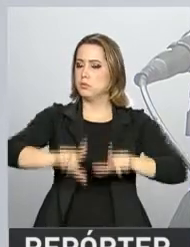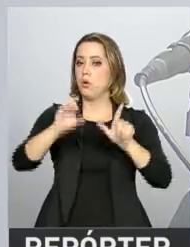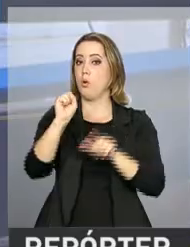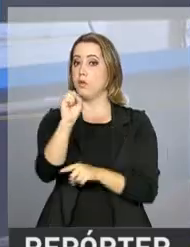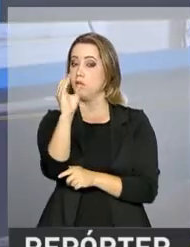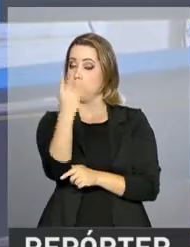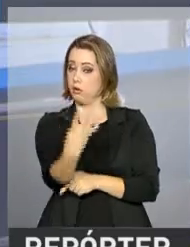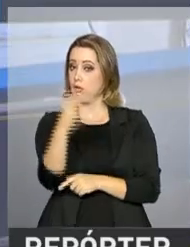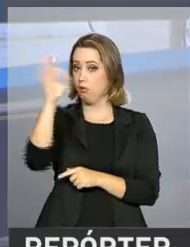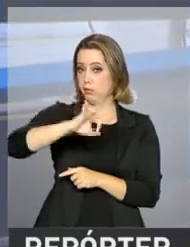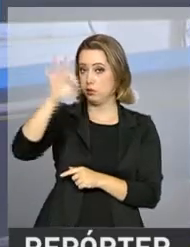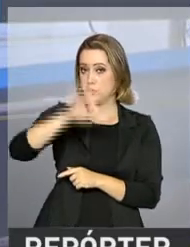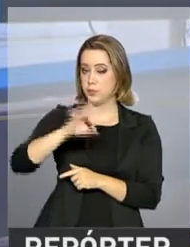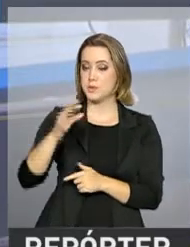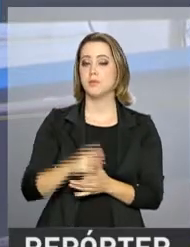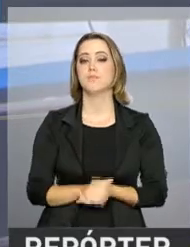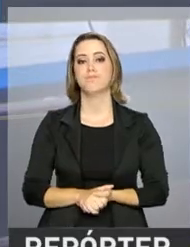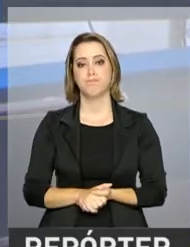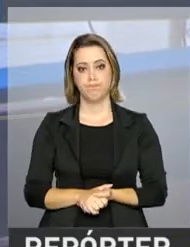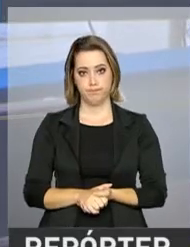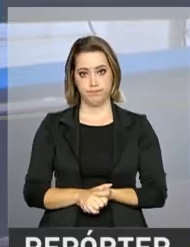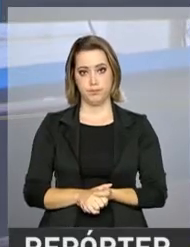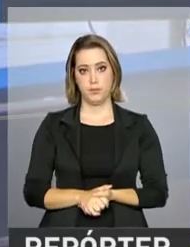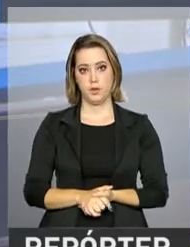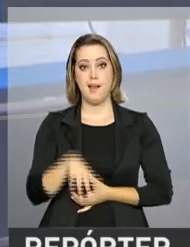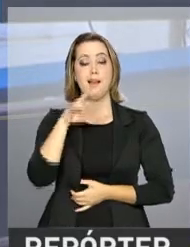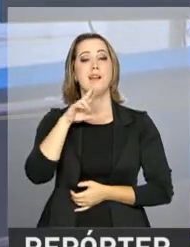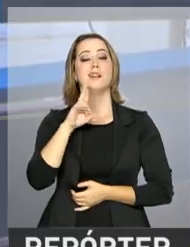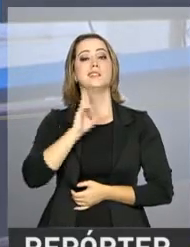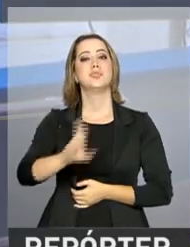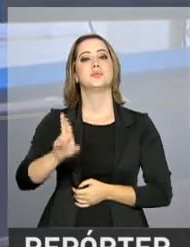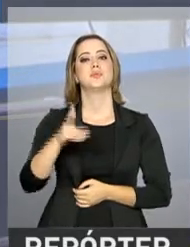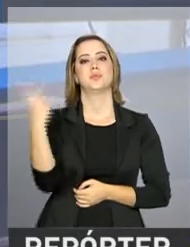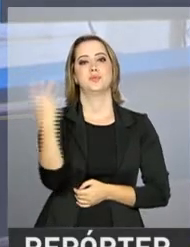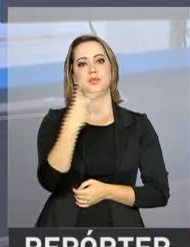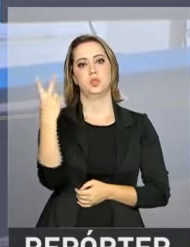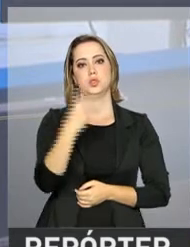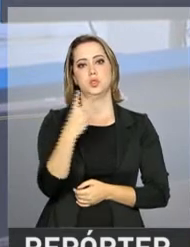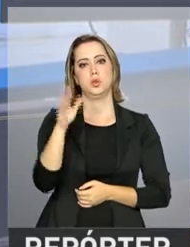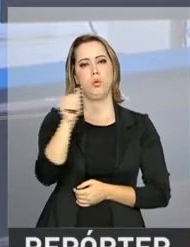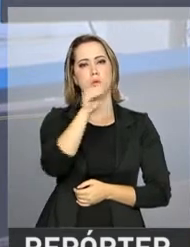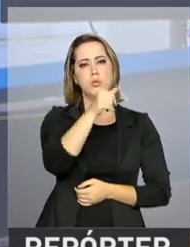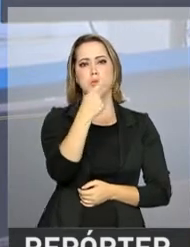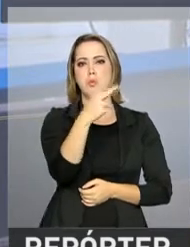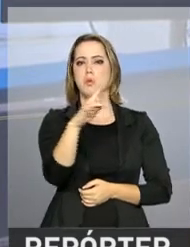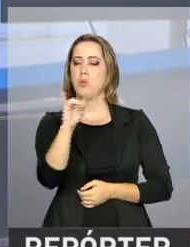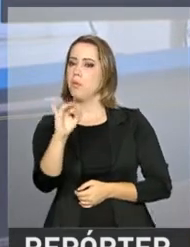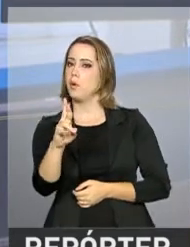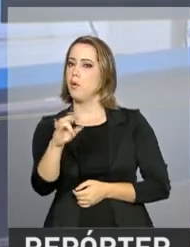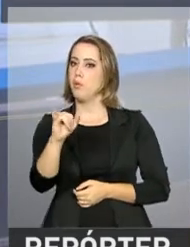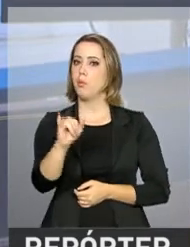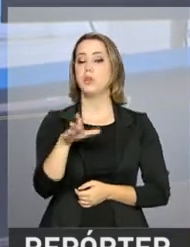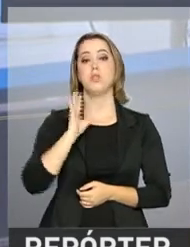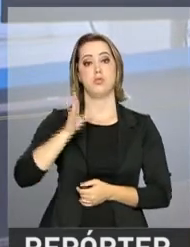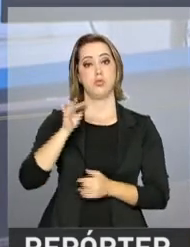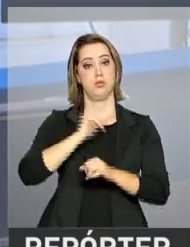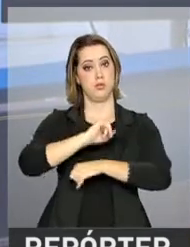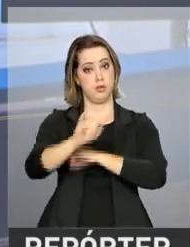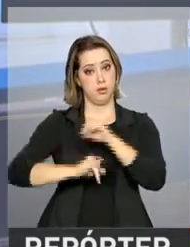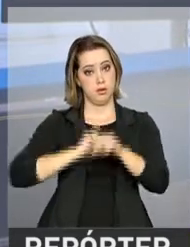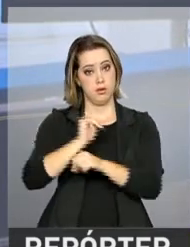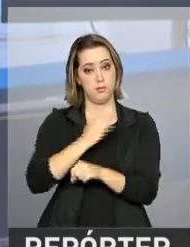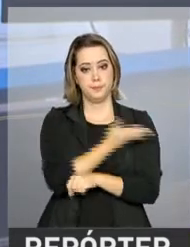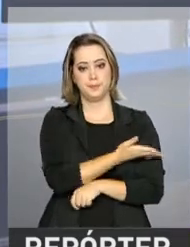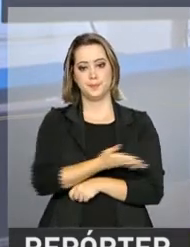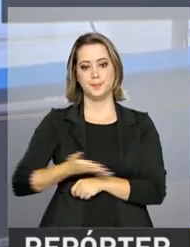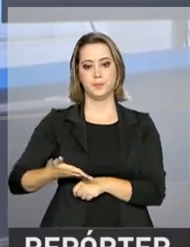meses o resultado da segunda chamada do prouni o programa universidade para todos já está disponível na internet no